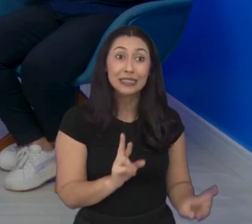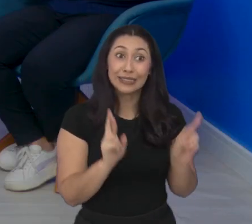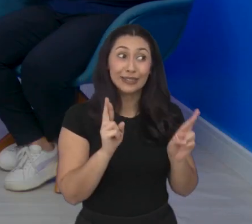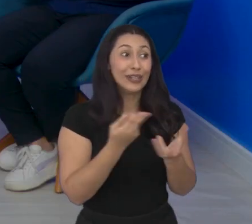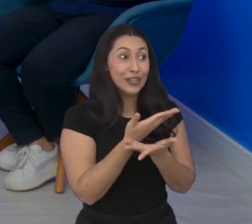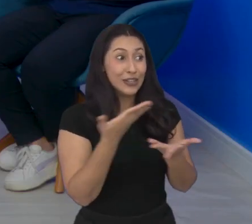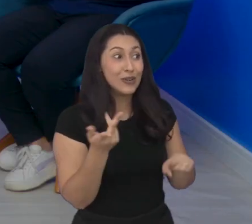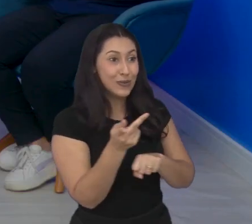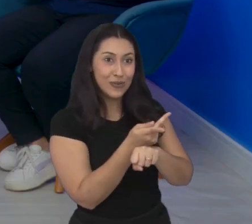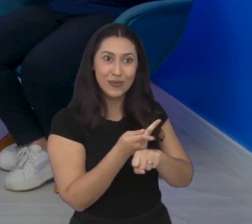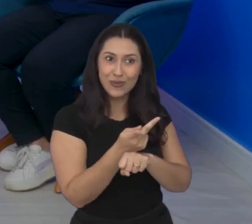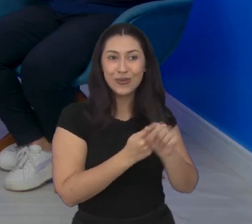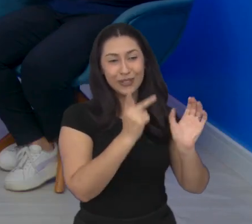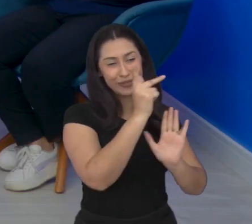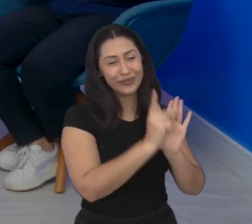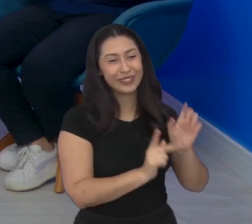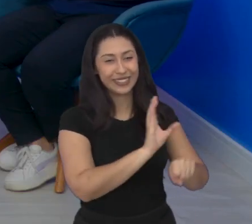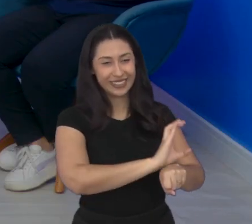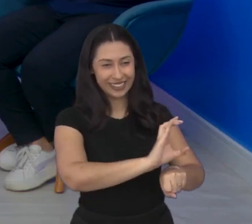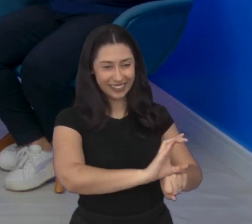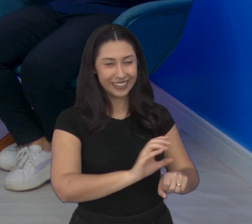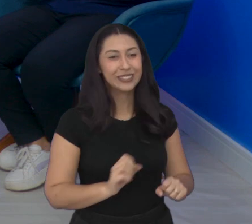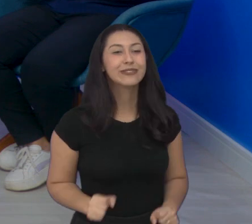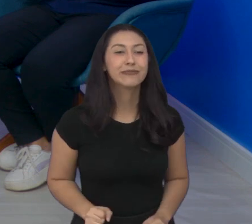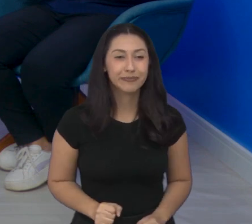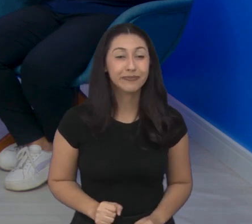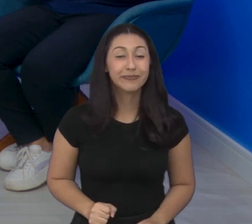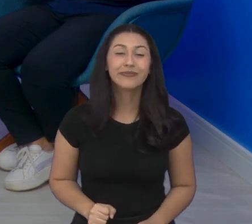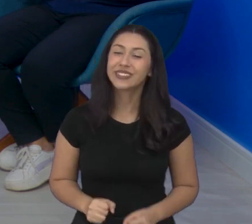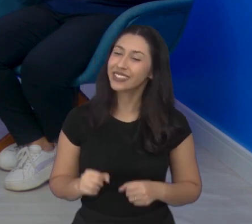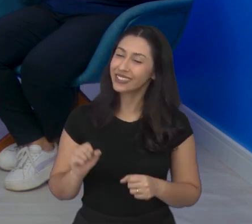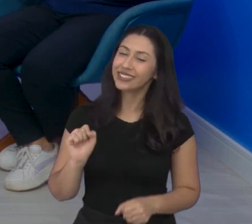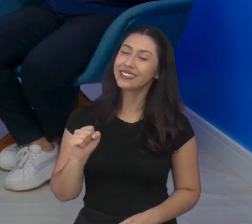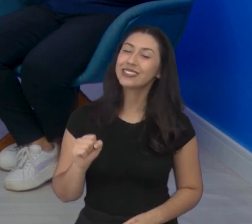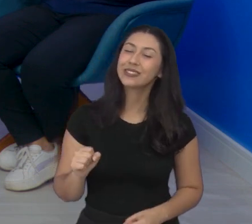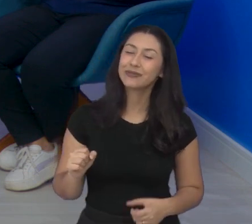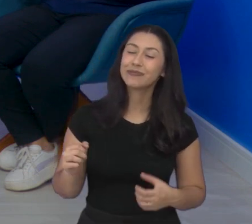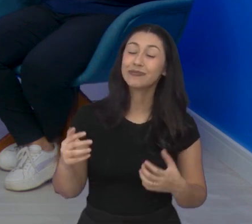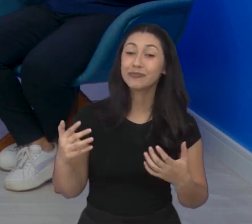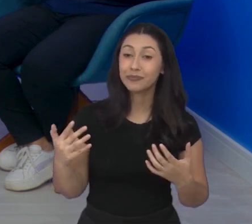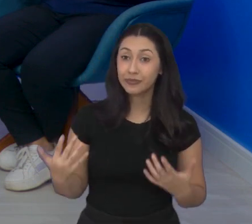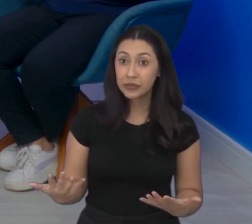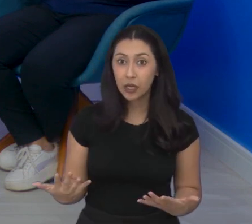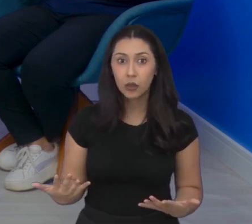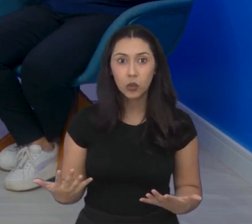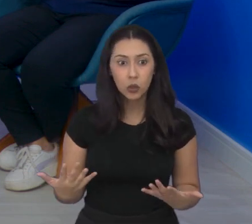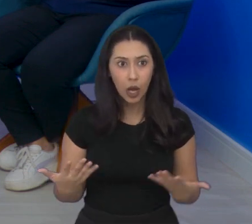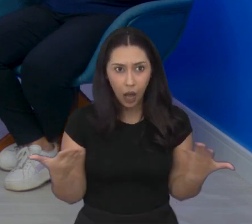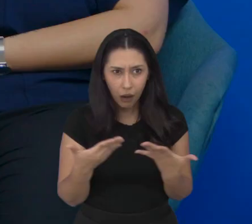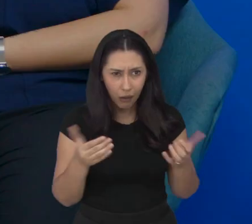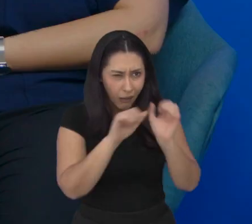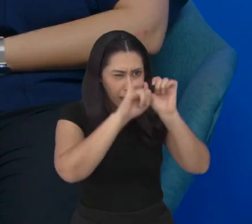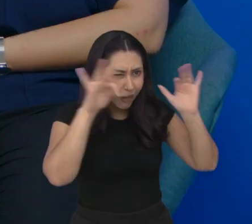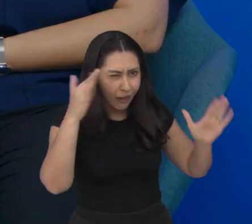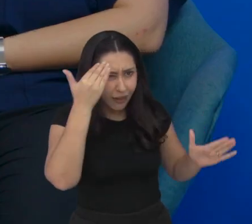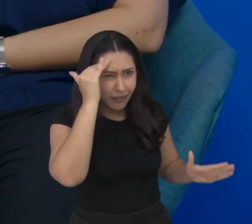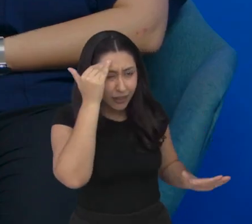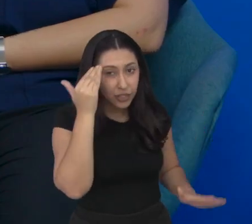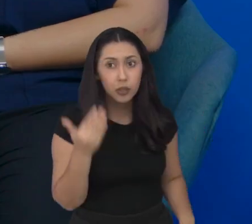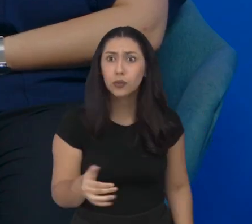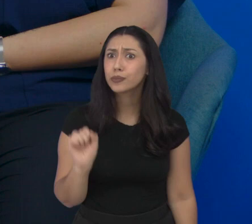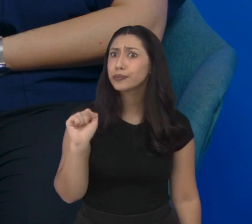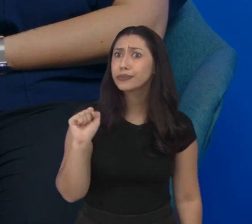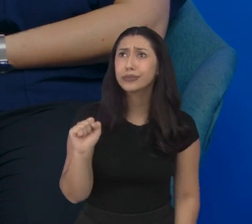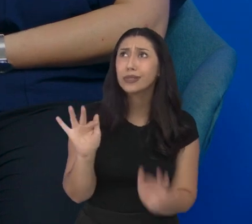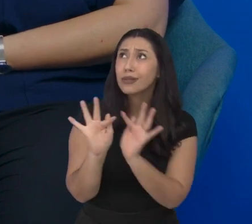oportunidade, espero que todos busquem sobre o anteprojeto do Código Civil. E até uma próxima oportunidade. Marina, tudo compreendido? Ficou mais simples